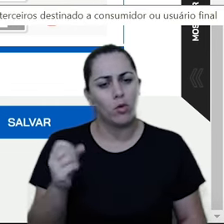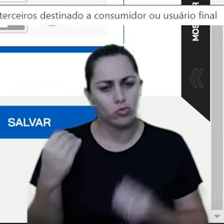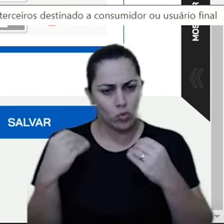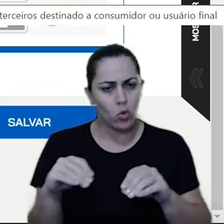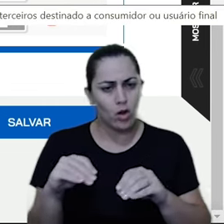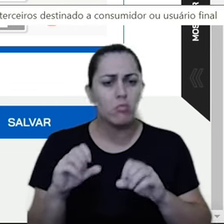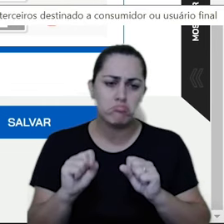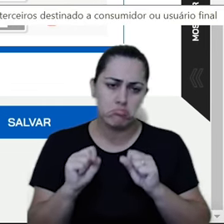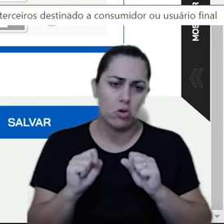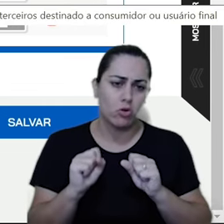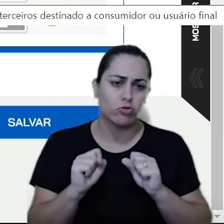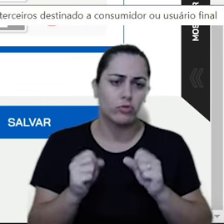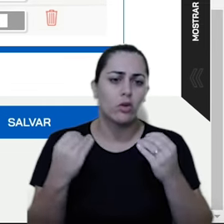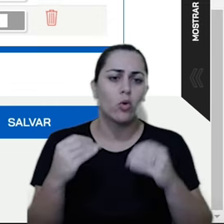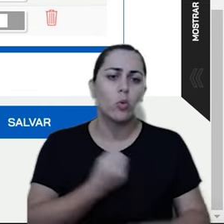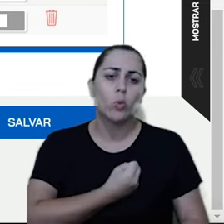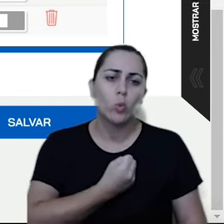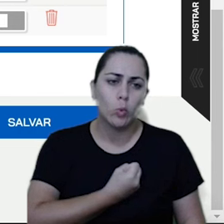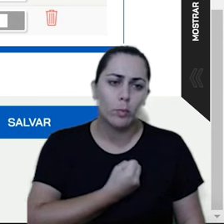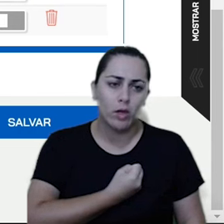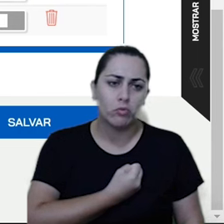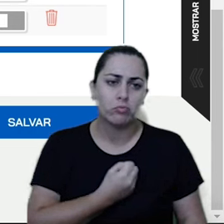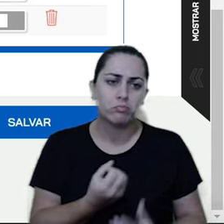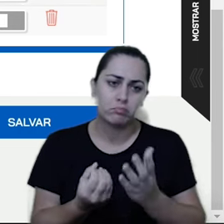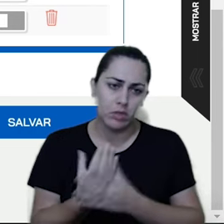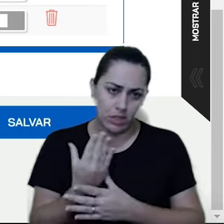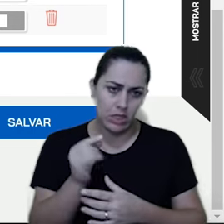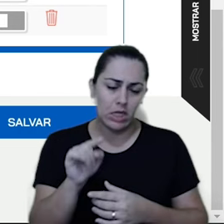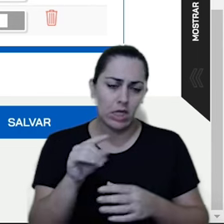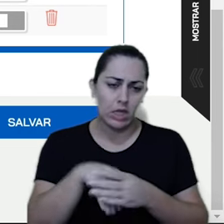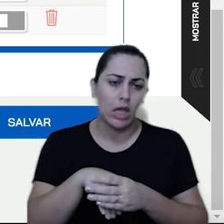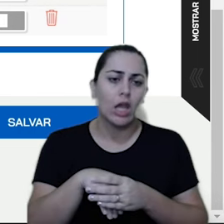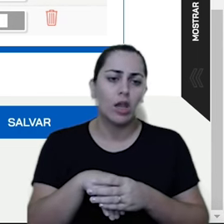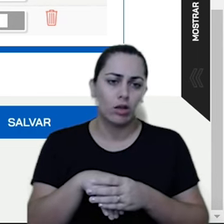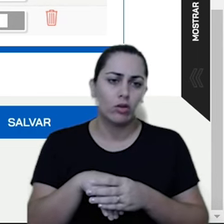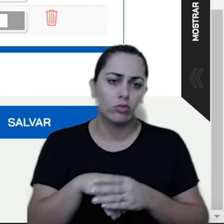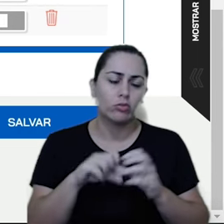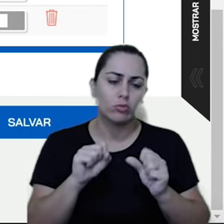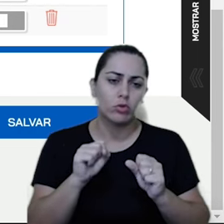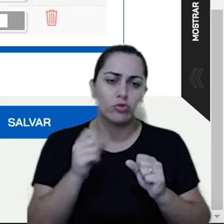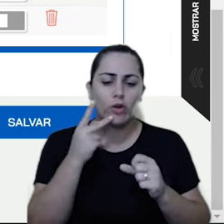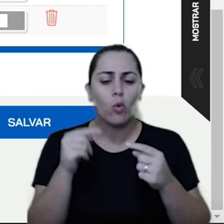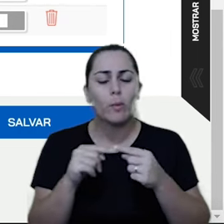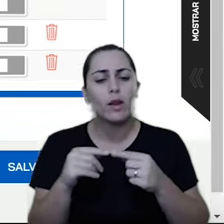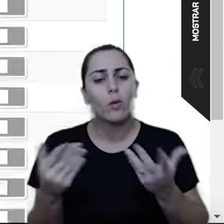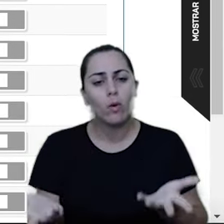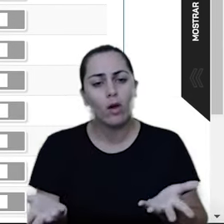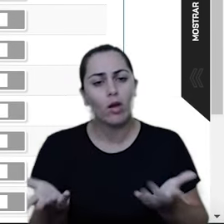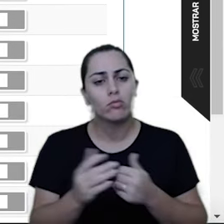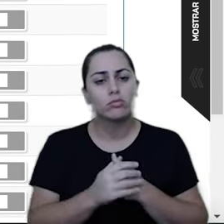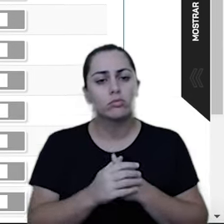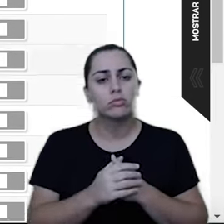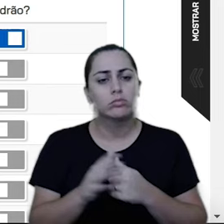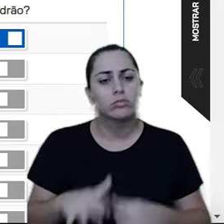criar Pode pôr você vai colocar um número vai criar aqui e vai dizer o A que operação que ela faz sentido né então se ela tá